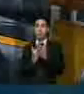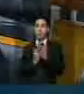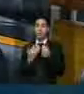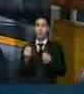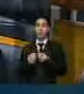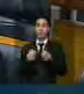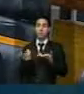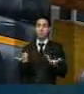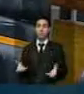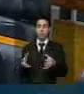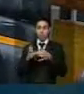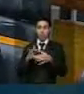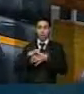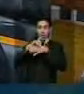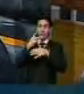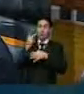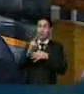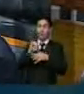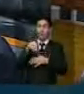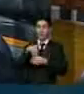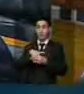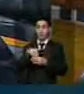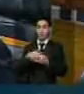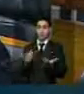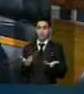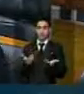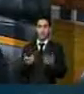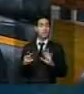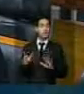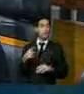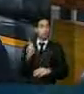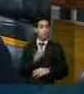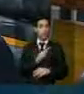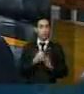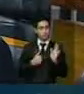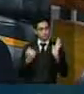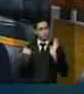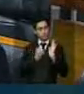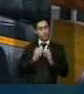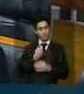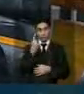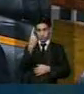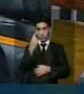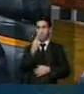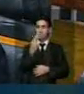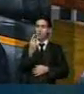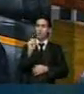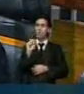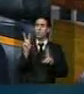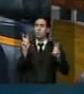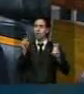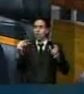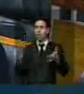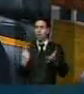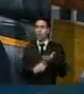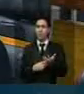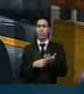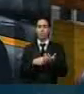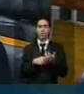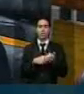pelo Colégio de Líderes. Nós temos aqui a considerar que o item primeiro, que trata de um acordo com o governo da